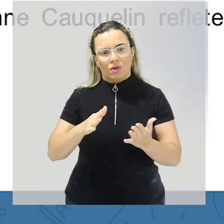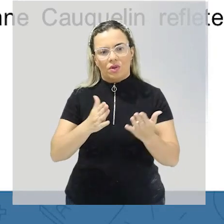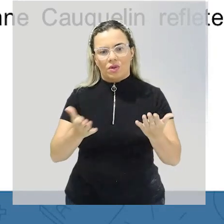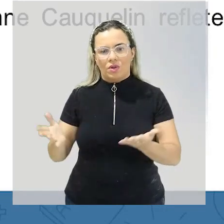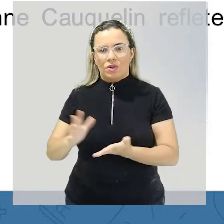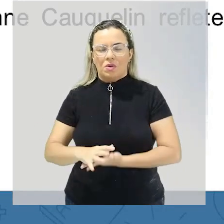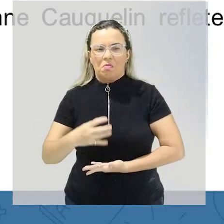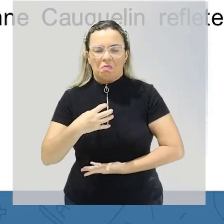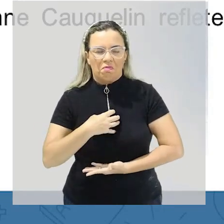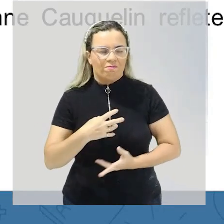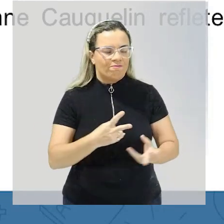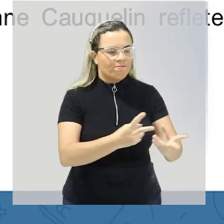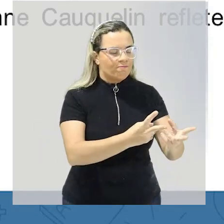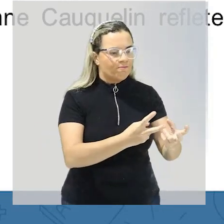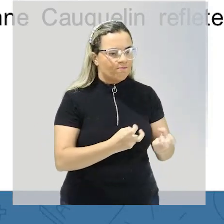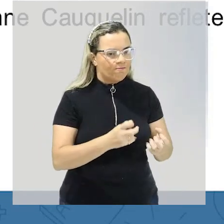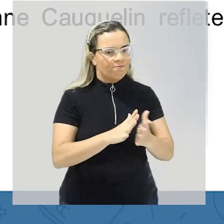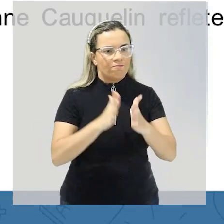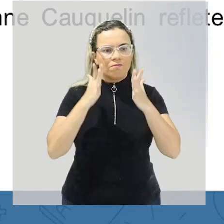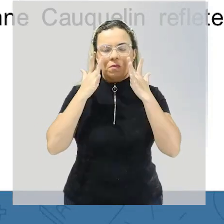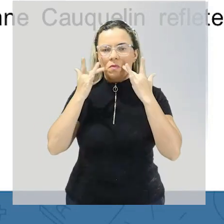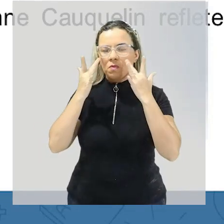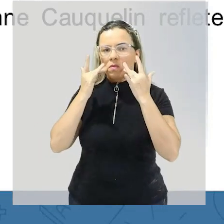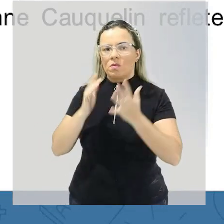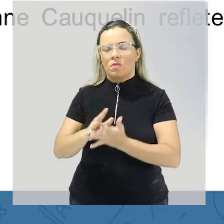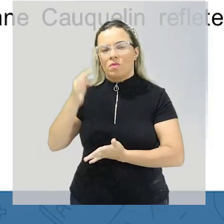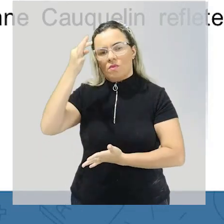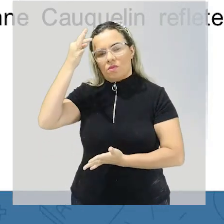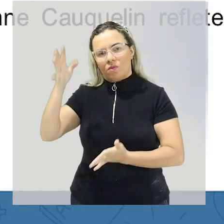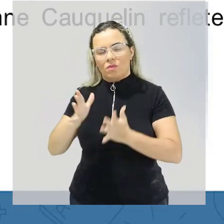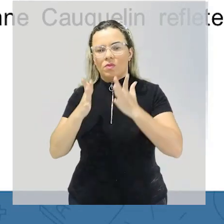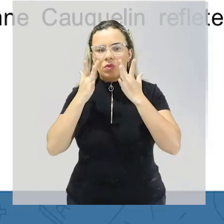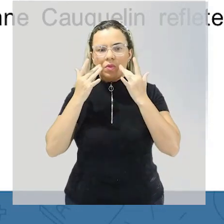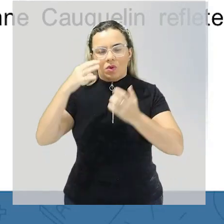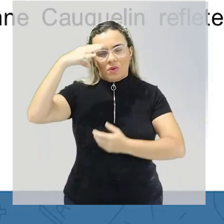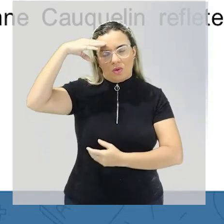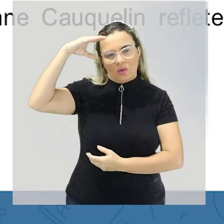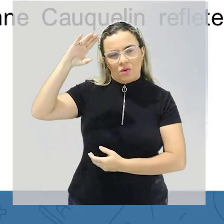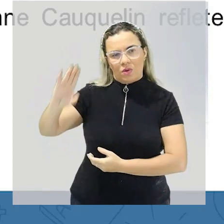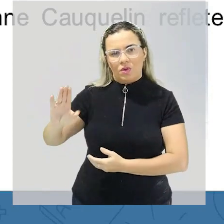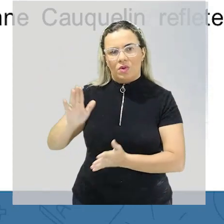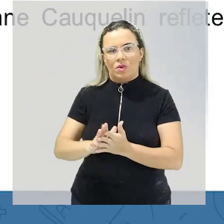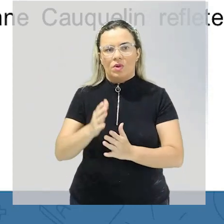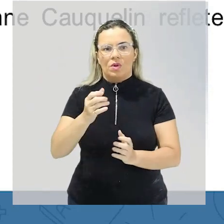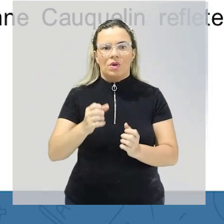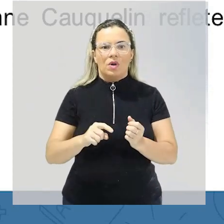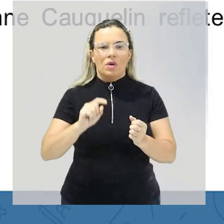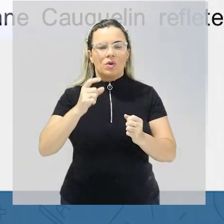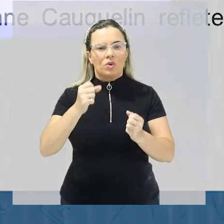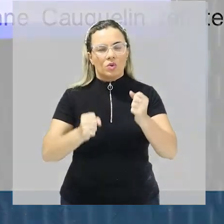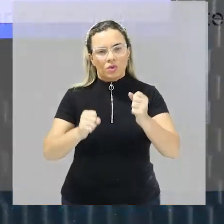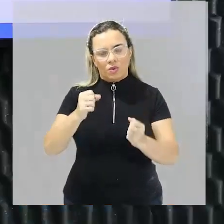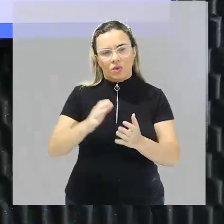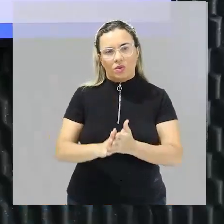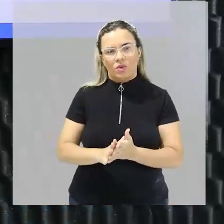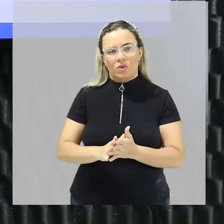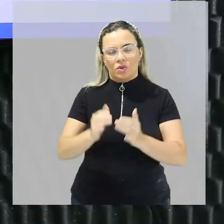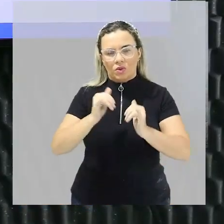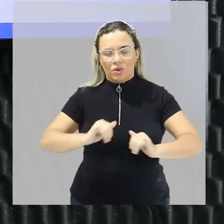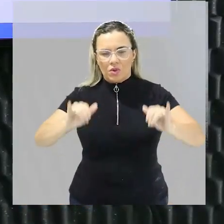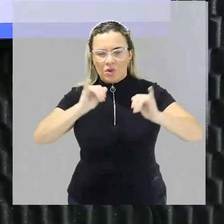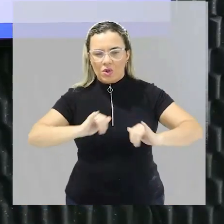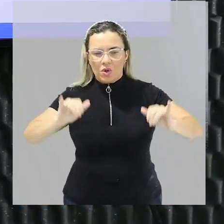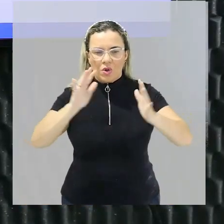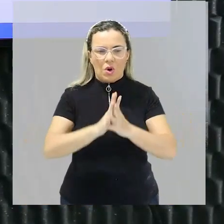Sentidos, percepção, arte, teoria da arte, cultura, indústria cultural, cultura de massa. E